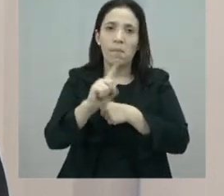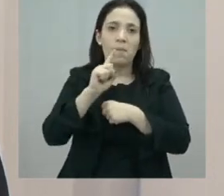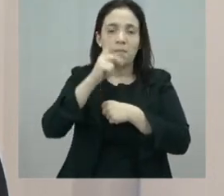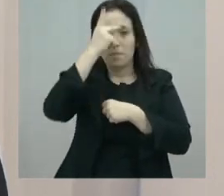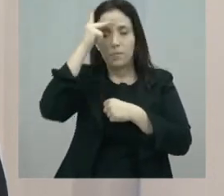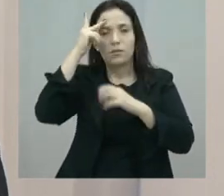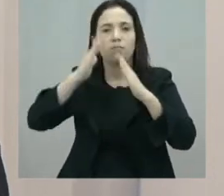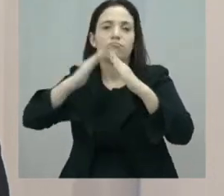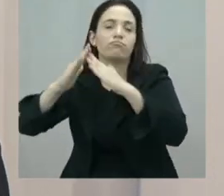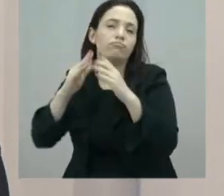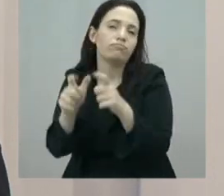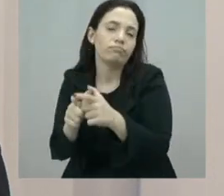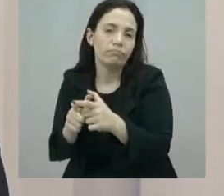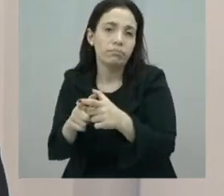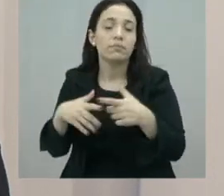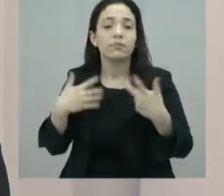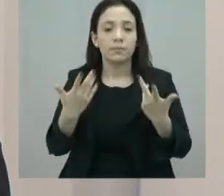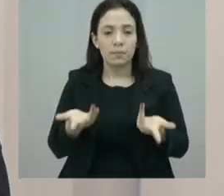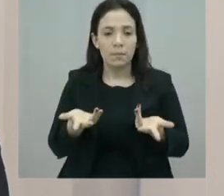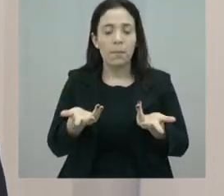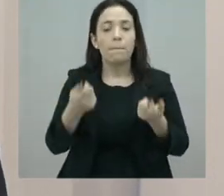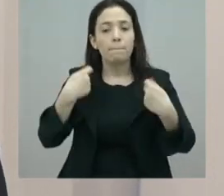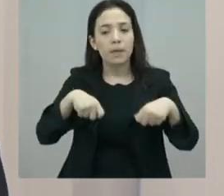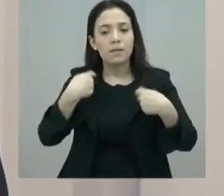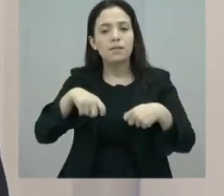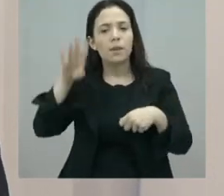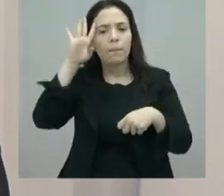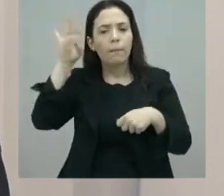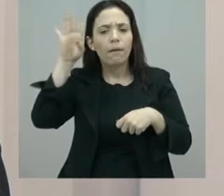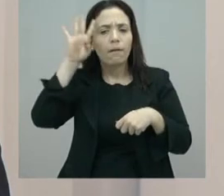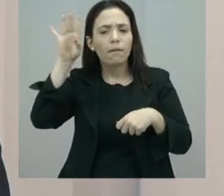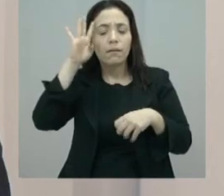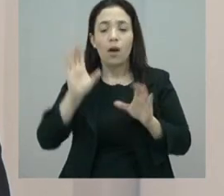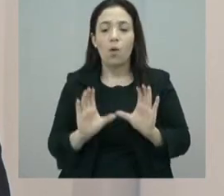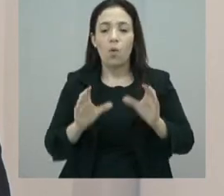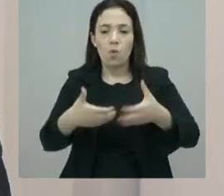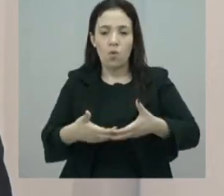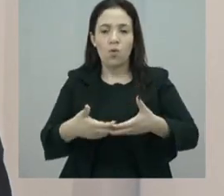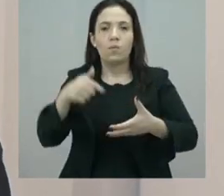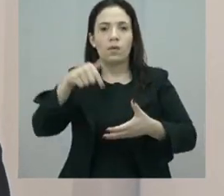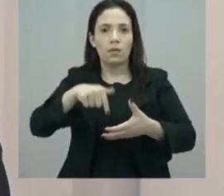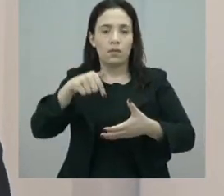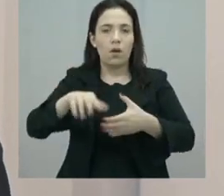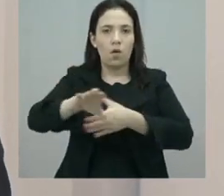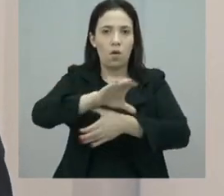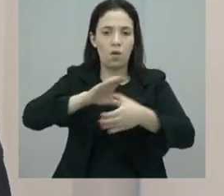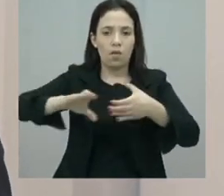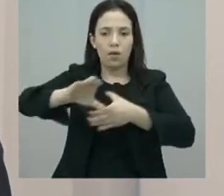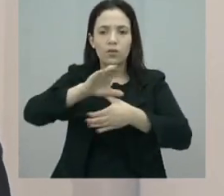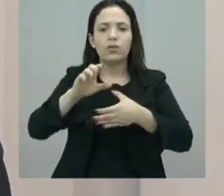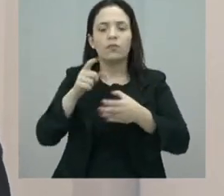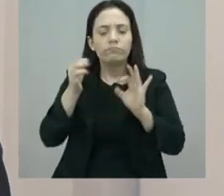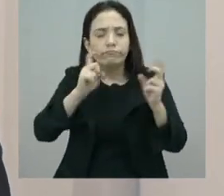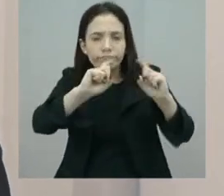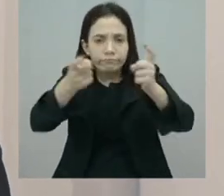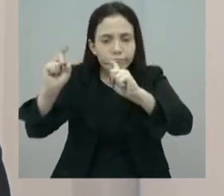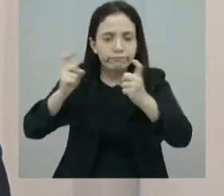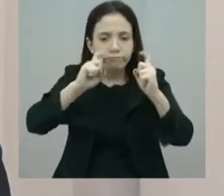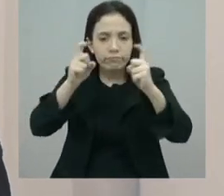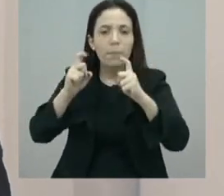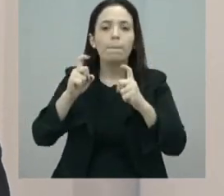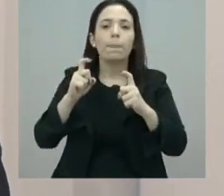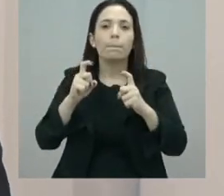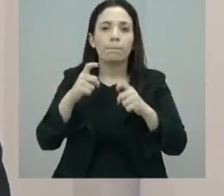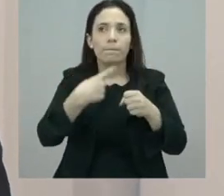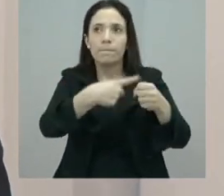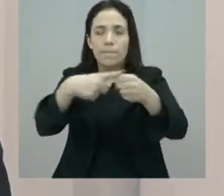mil habitantes. Esse fluxo ele tem que ser pensado por um comitê de gestão colegiada que deve ser instituído por todos